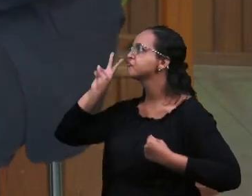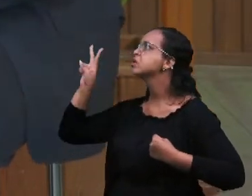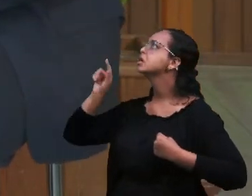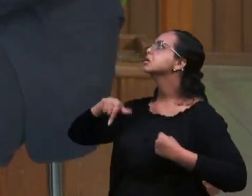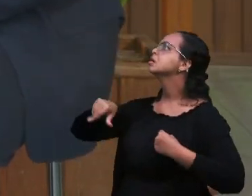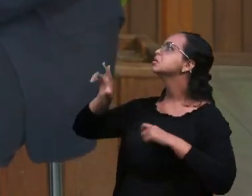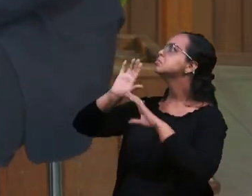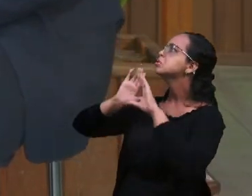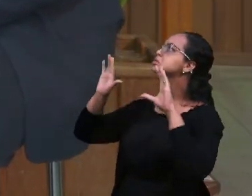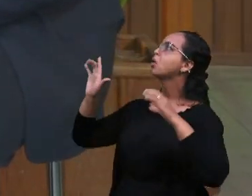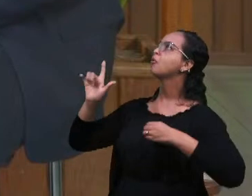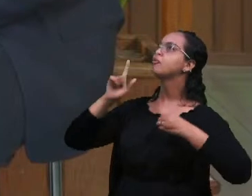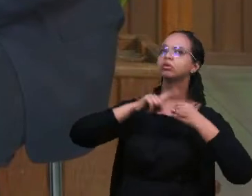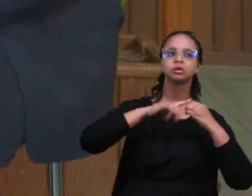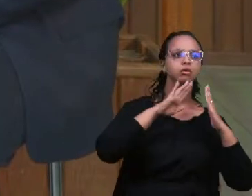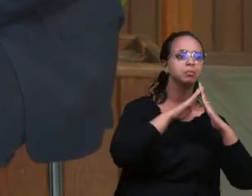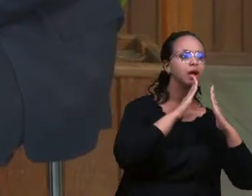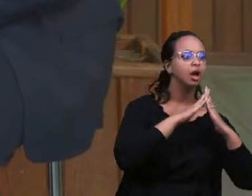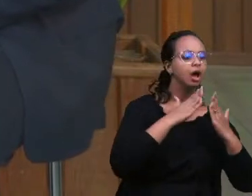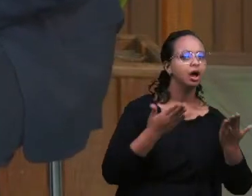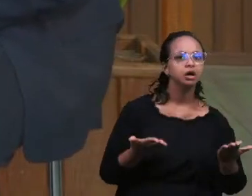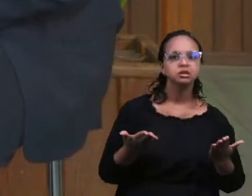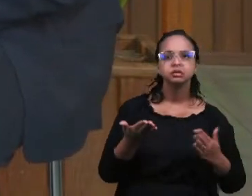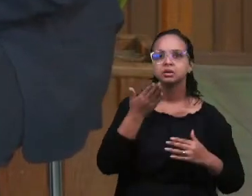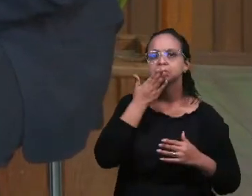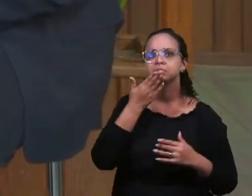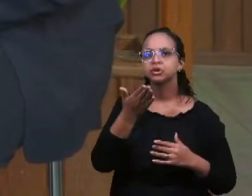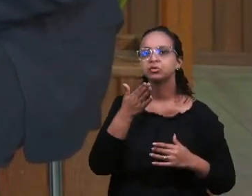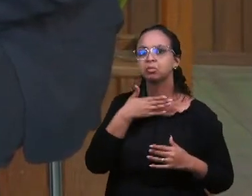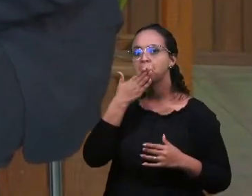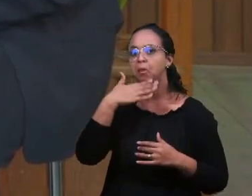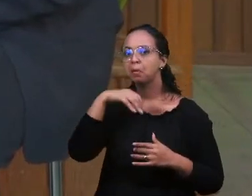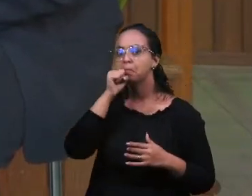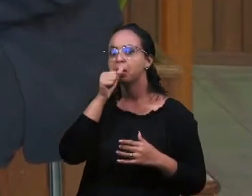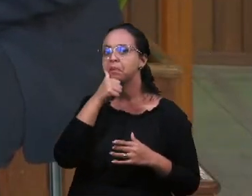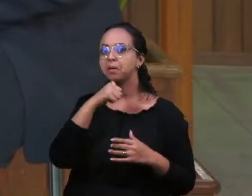eu voltava para casa, pedindo para os meus pais virem comigo.